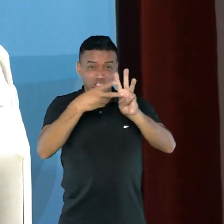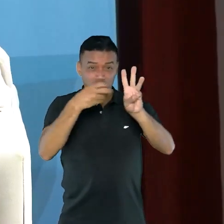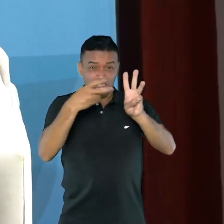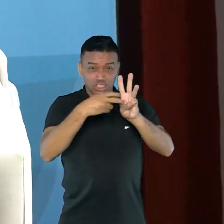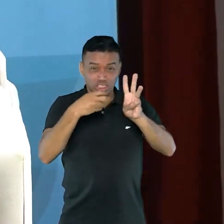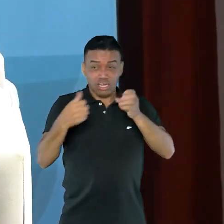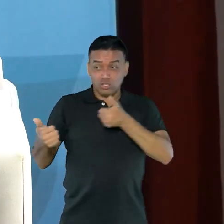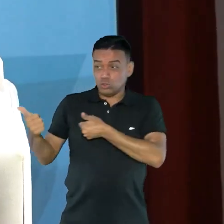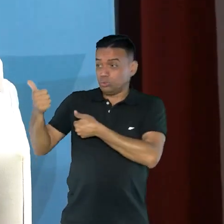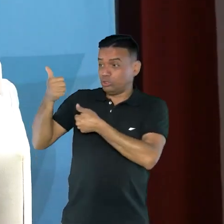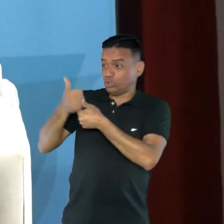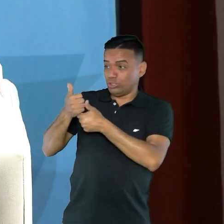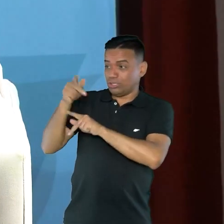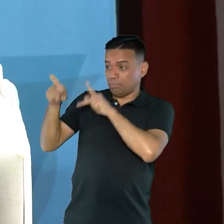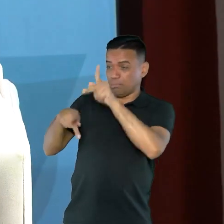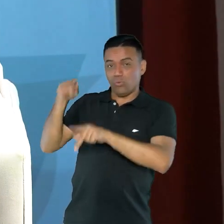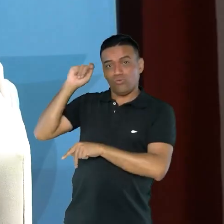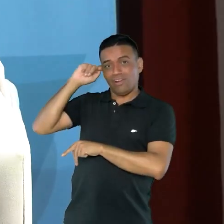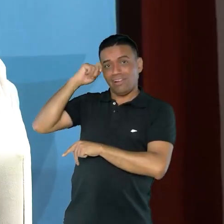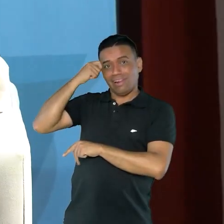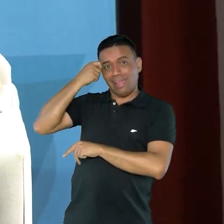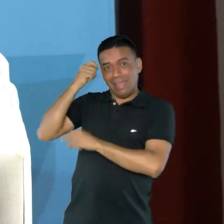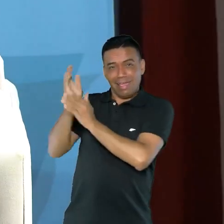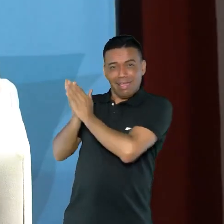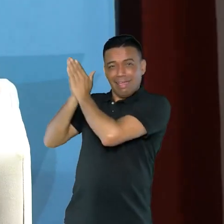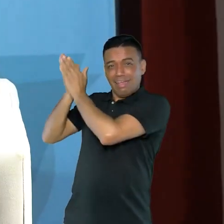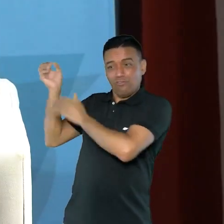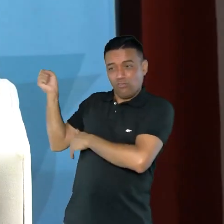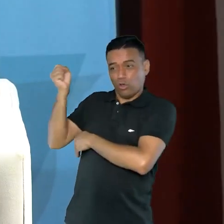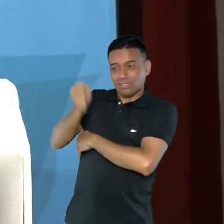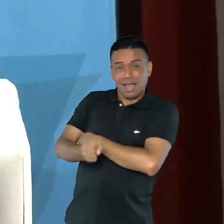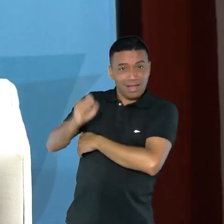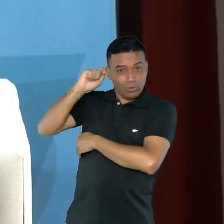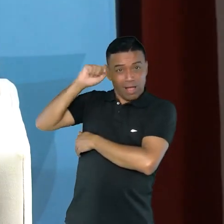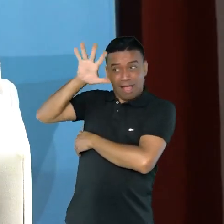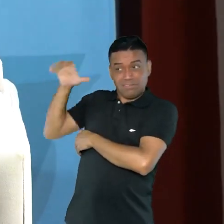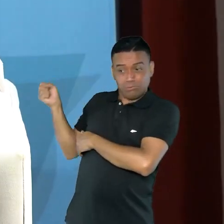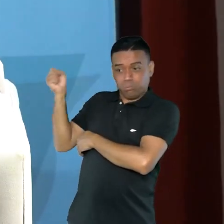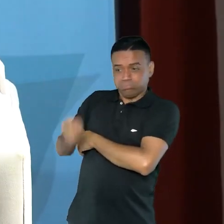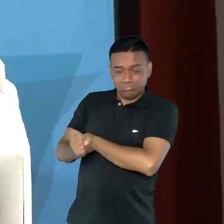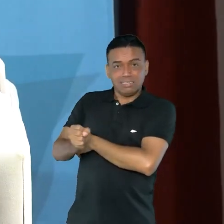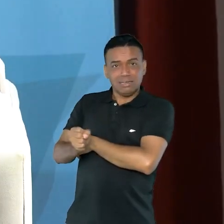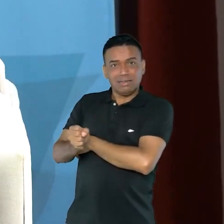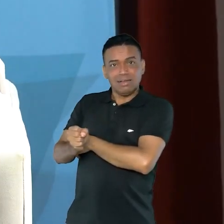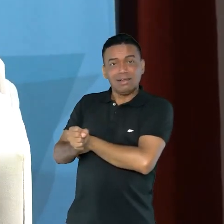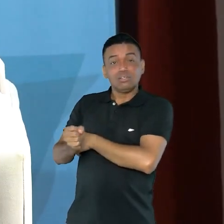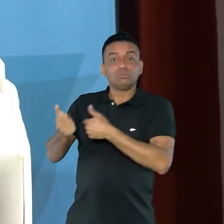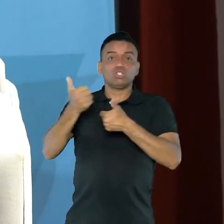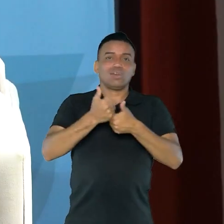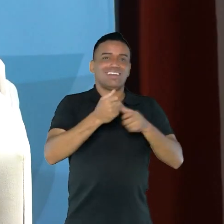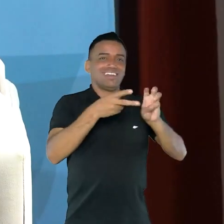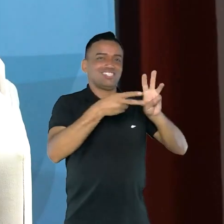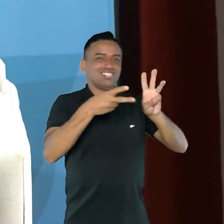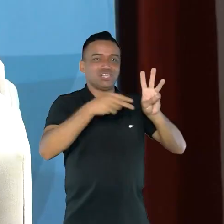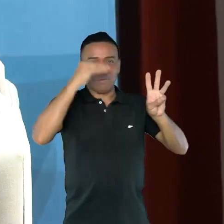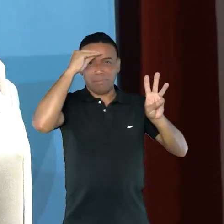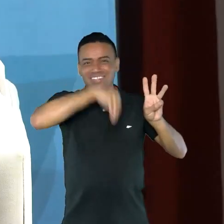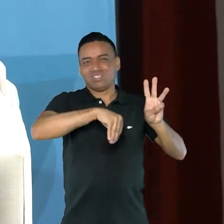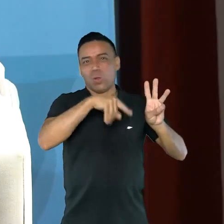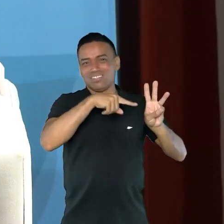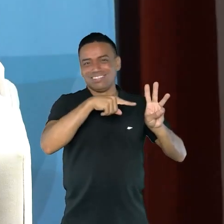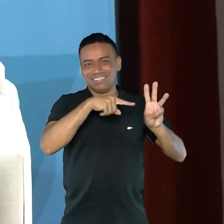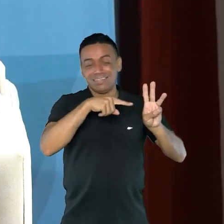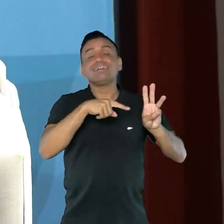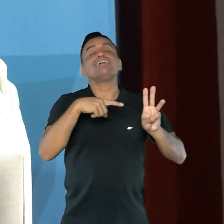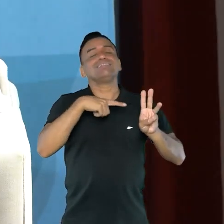substituída pela escravização das pessoas trazidas forçosamente de África, quando a gente tem, né, dados e fontes,